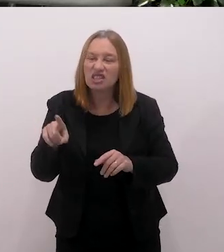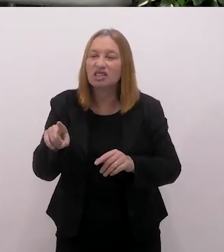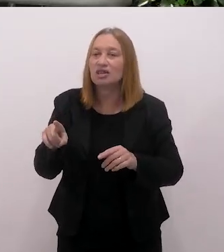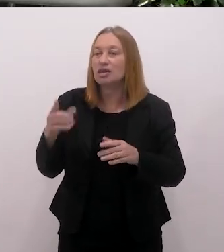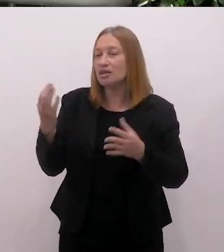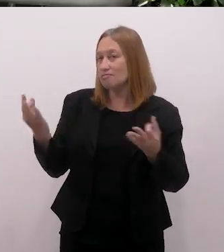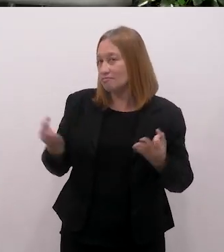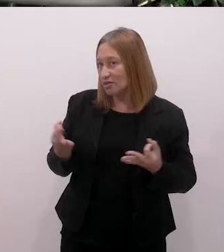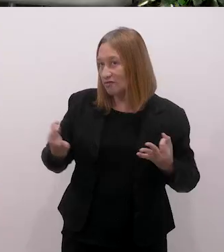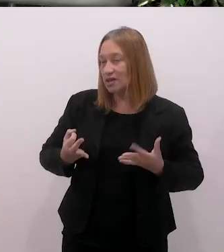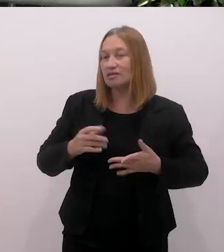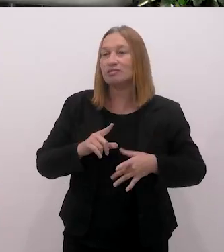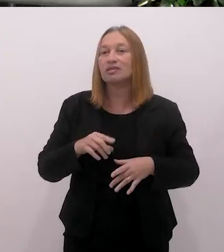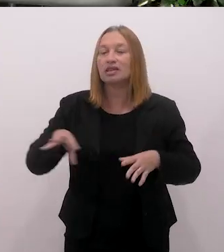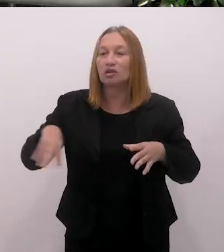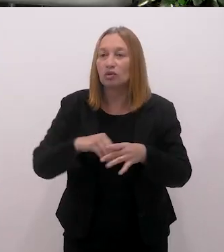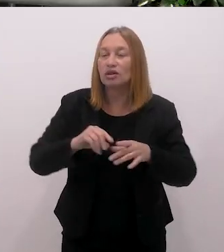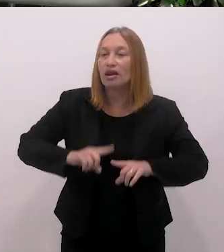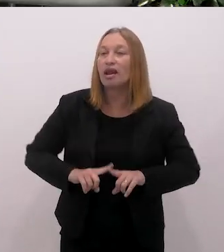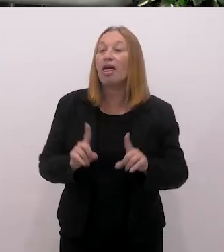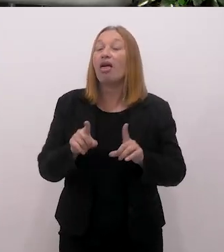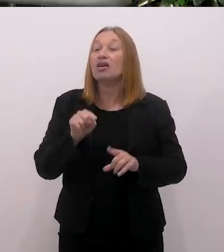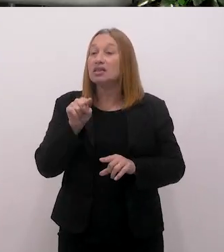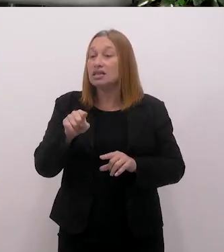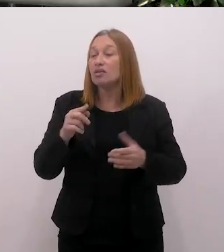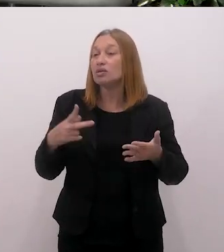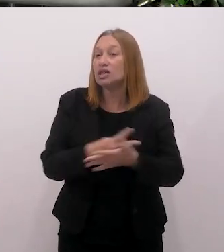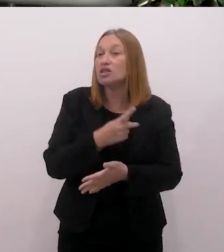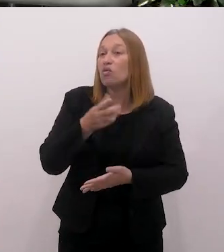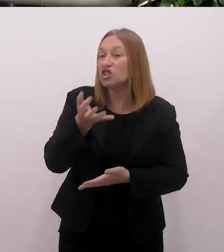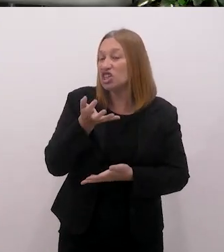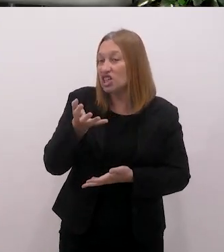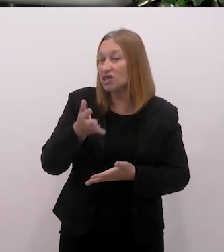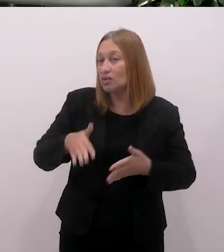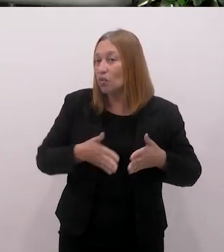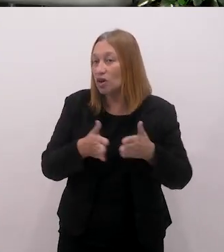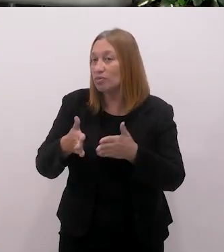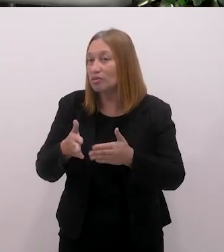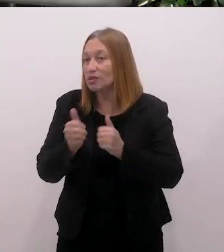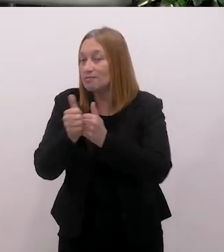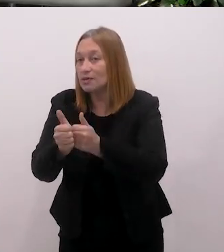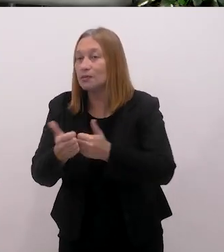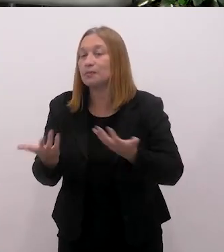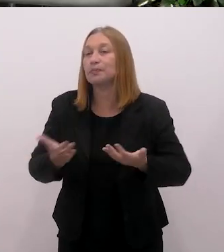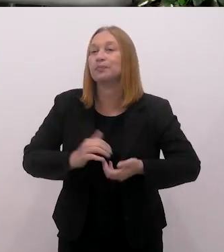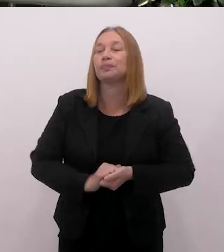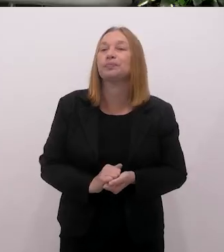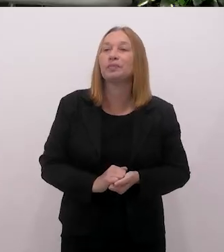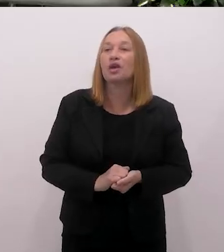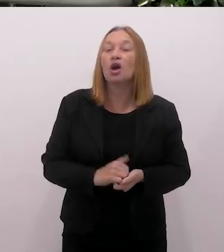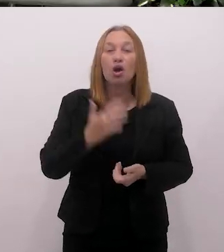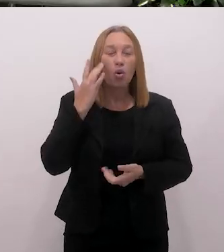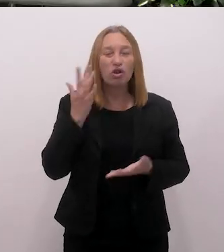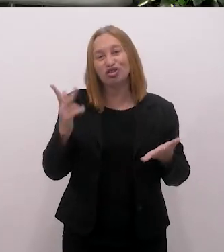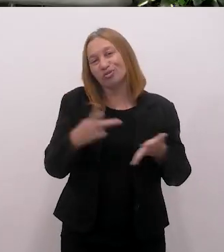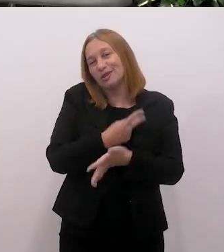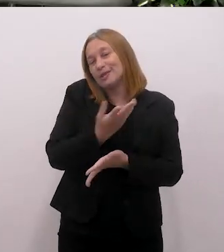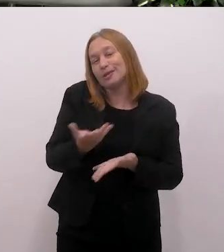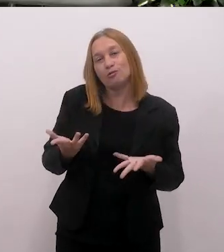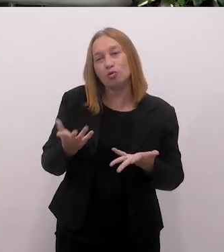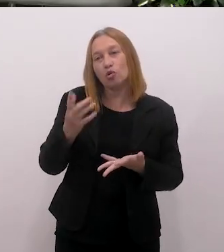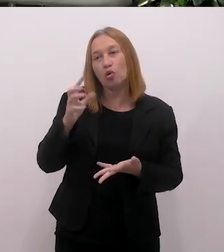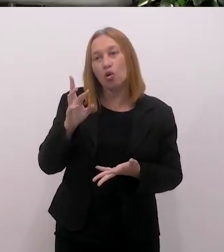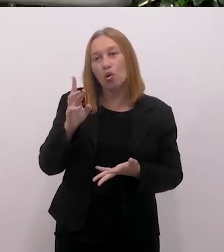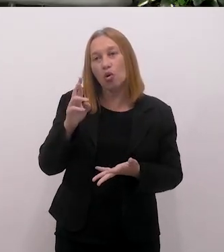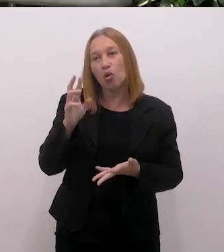mais incríveis, você está lá. Isso aconteceu ou você quis? Foi um caminho que você perseguiu? Eu acho que aconteceu,